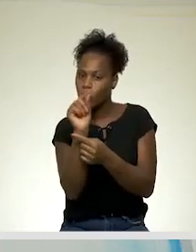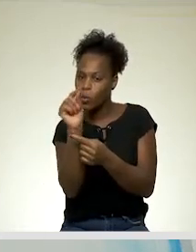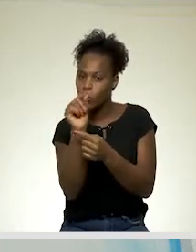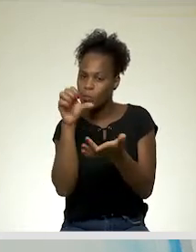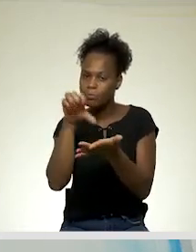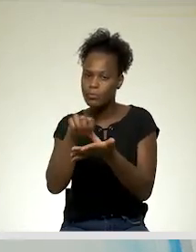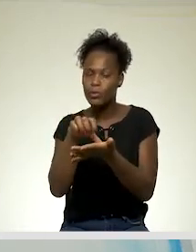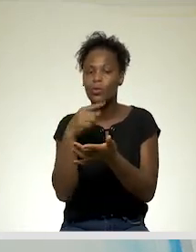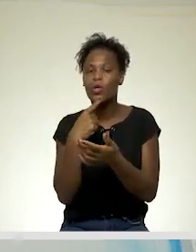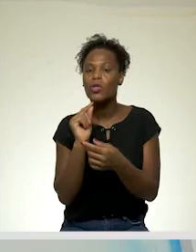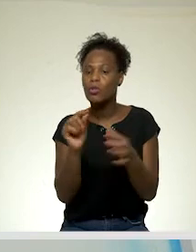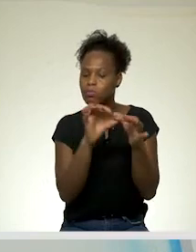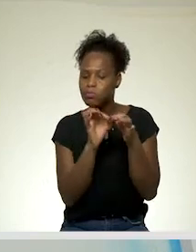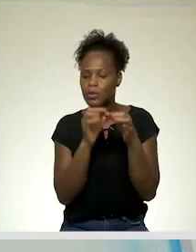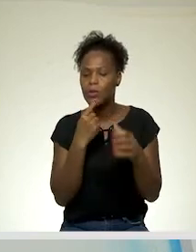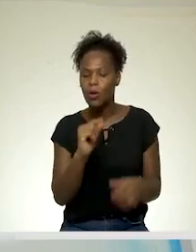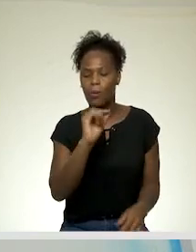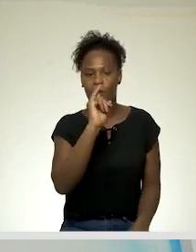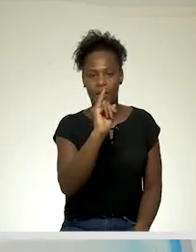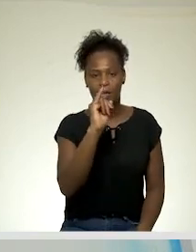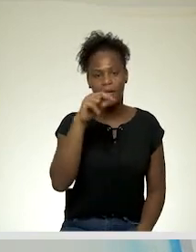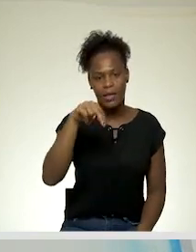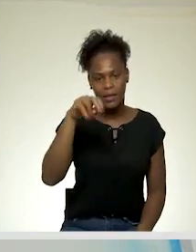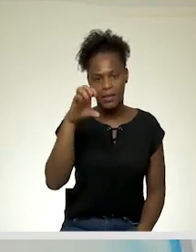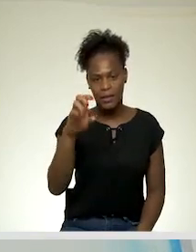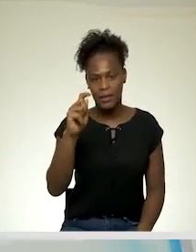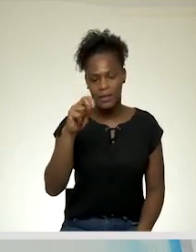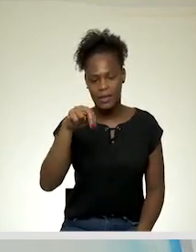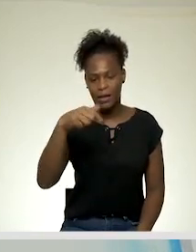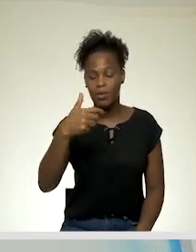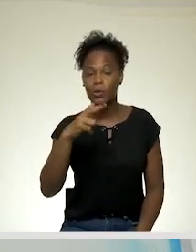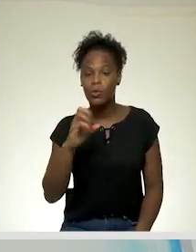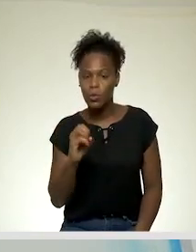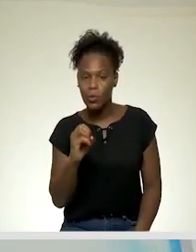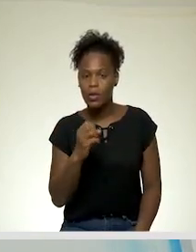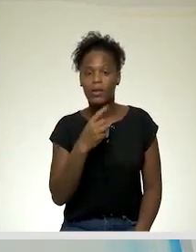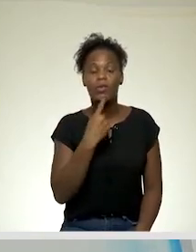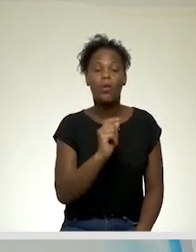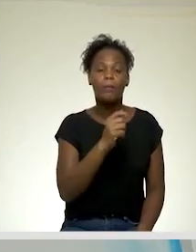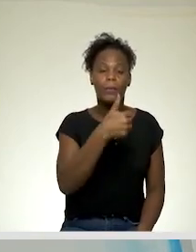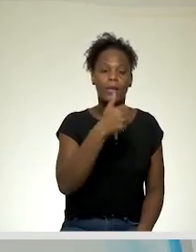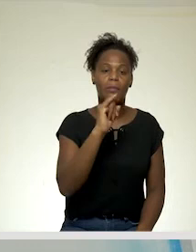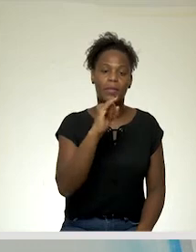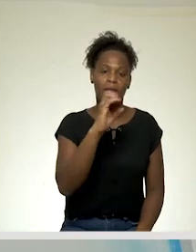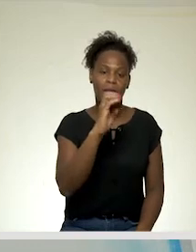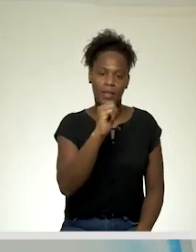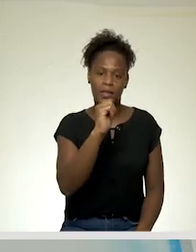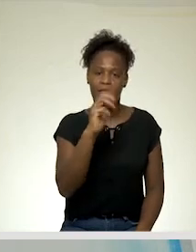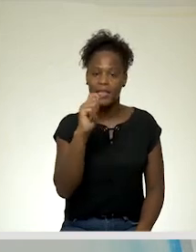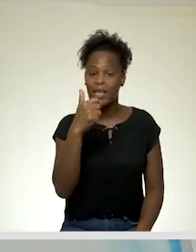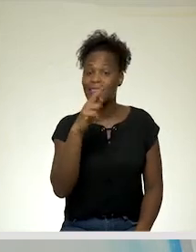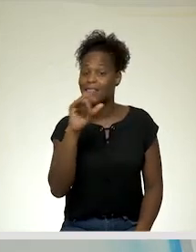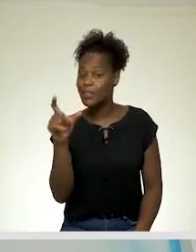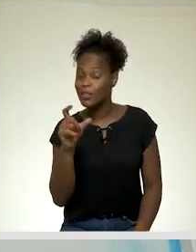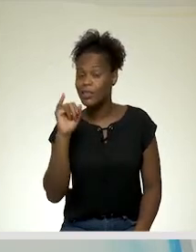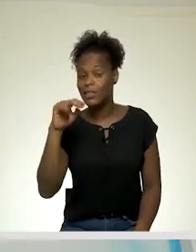ponto de interseção é que nós chamamos de incentro, ok? Bissetriz nós chamamos de incentro, já vimos também mediana como é